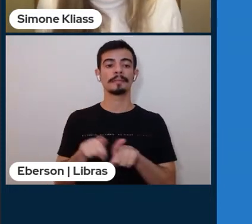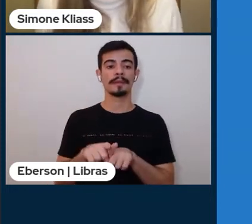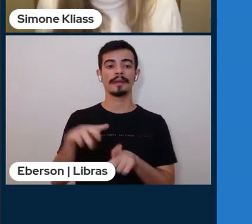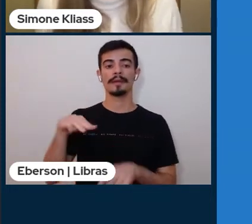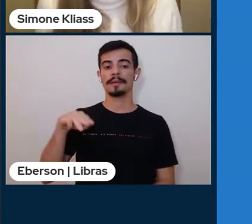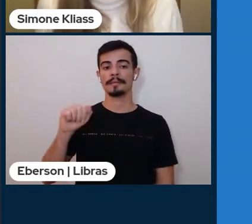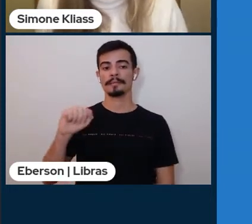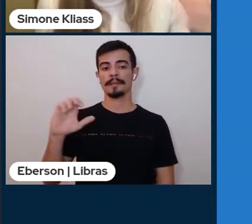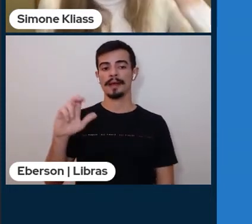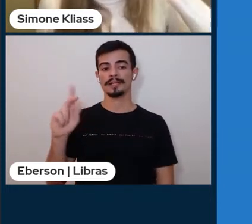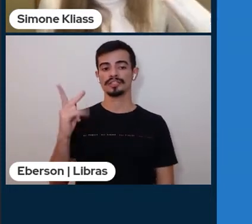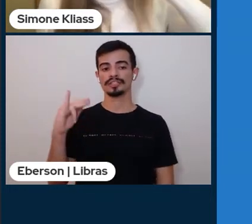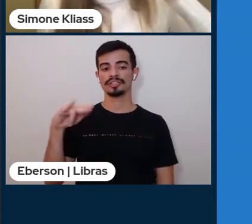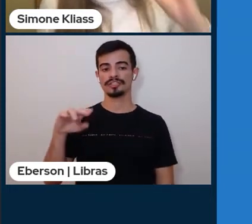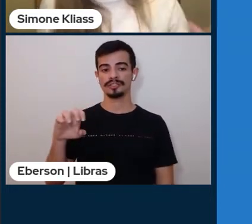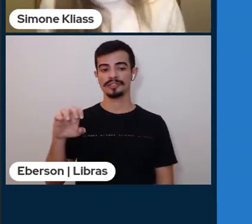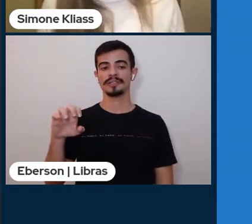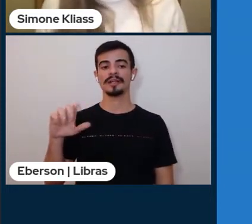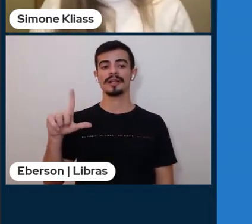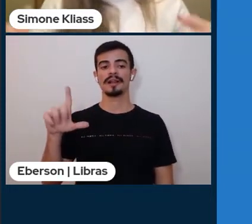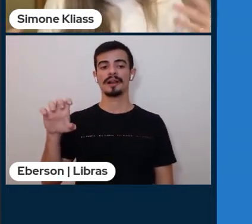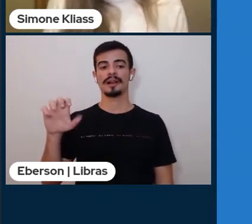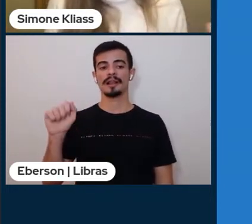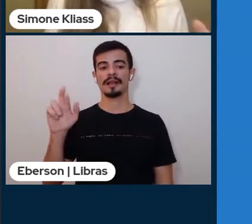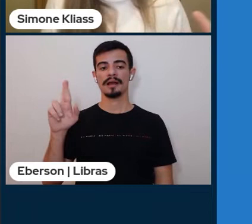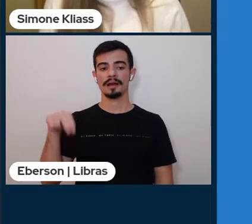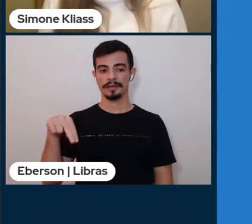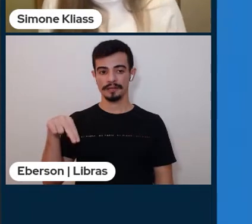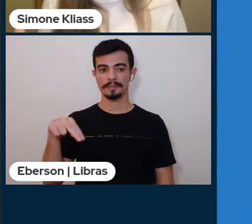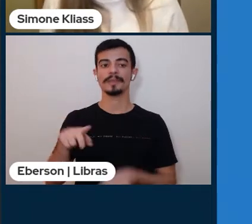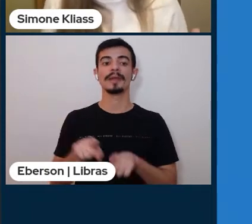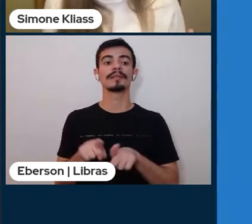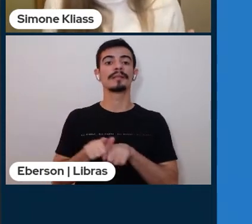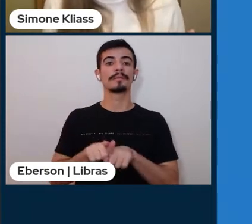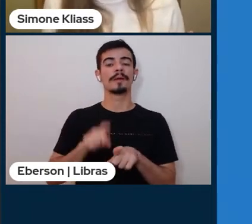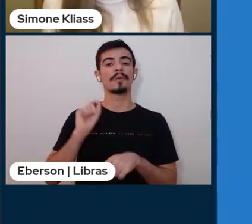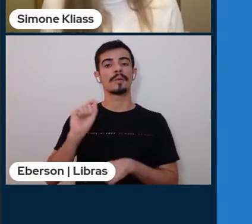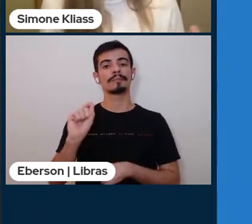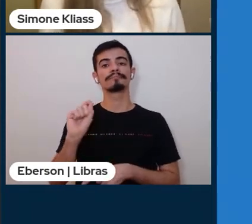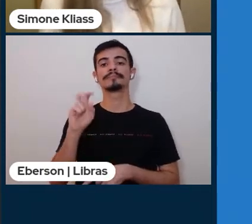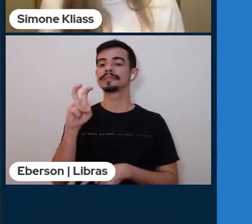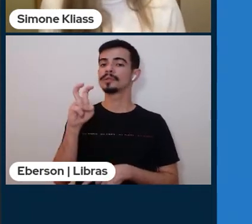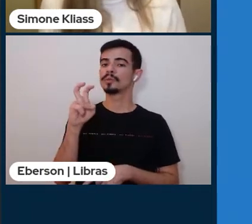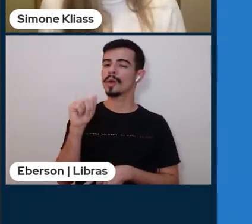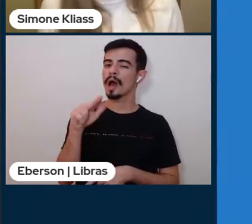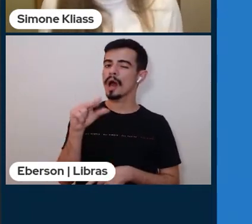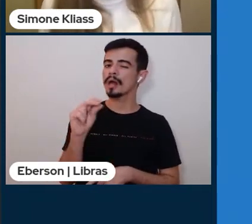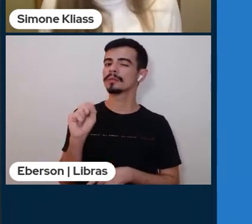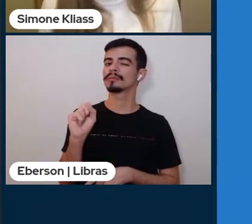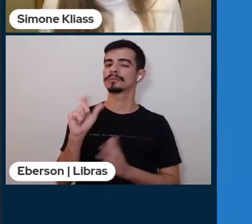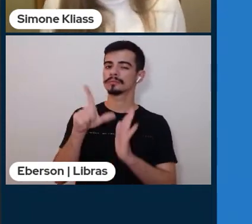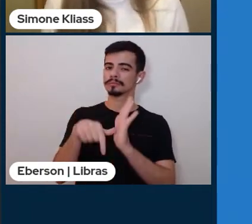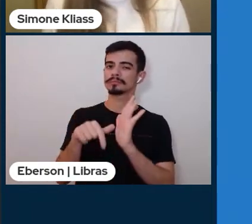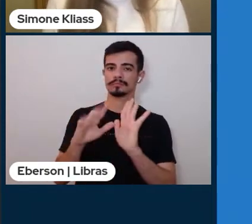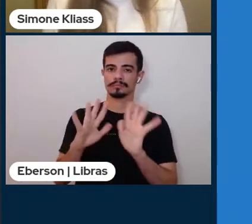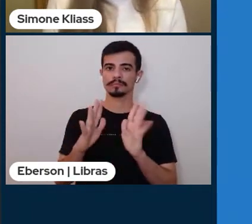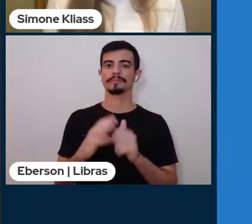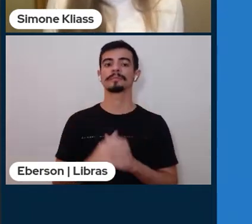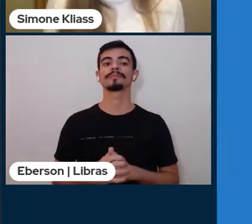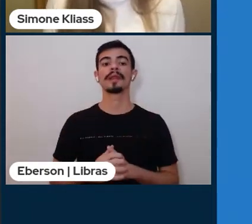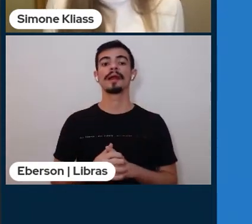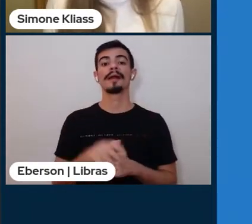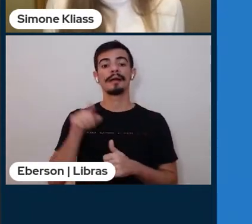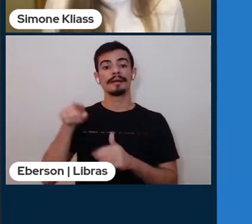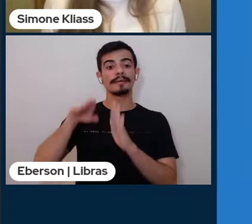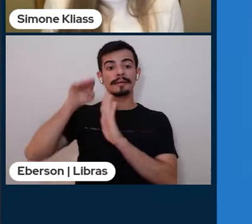generative e ai que é uma previsão de amadurecimento de 5 a 10 anos eu peguei esse gráfico só para a gente